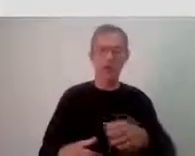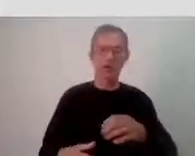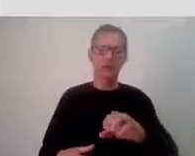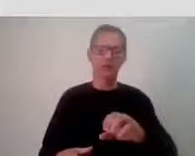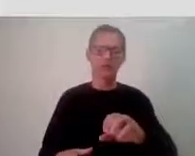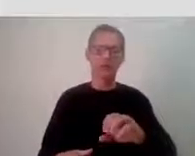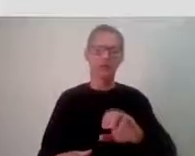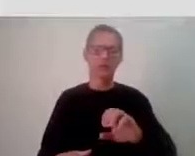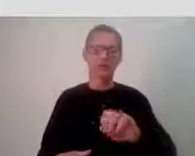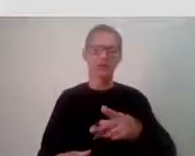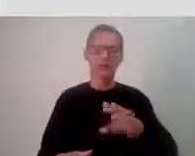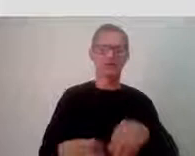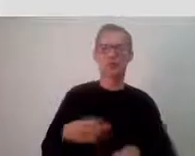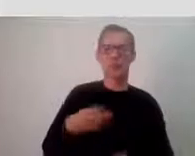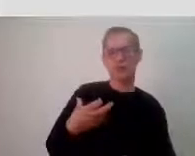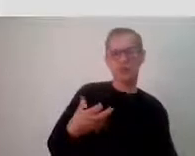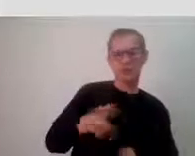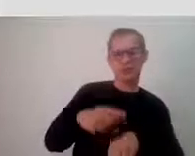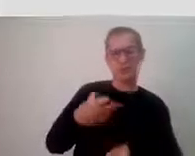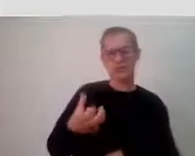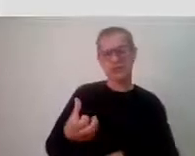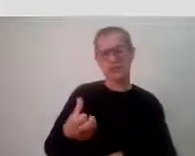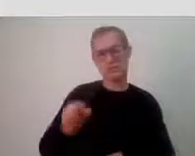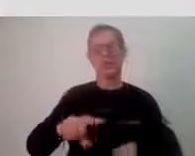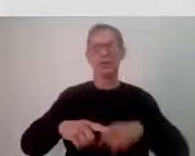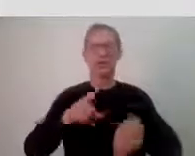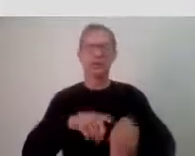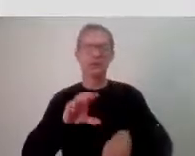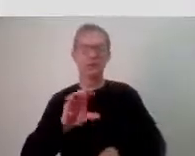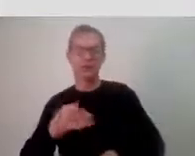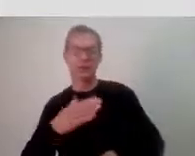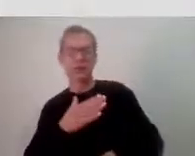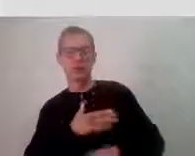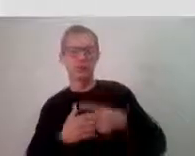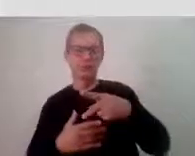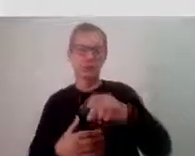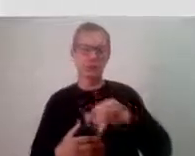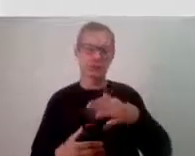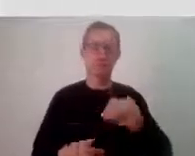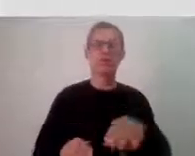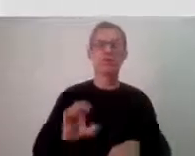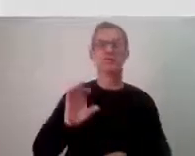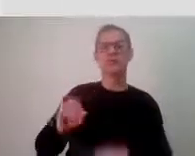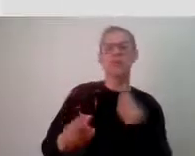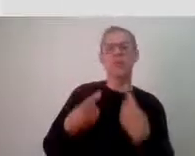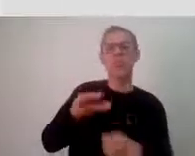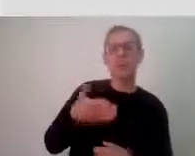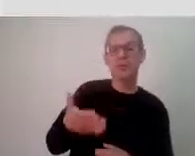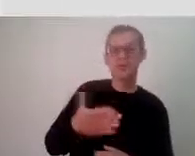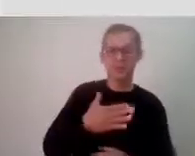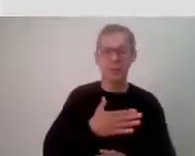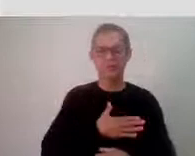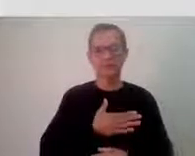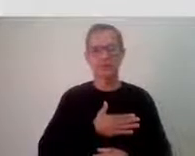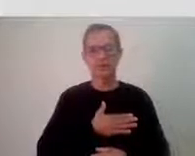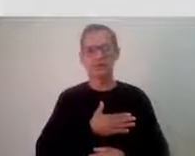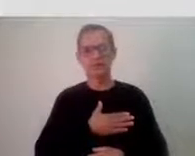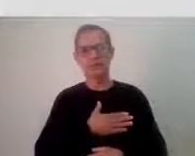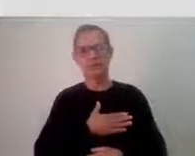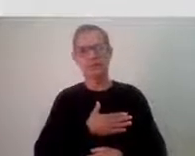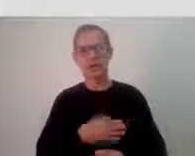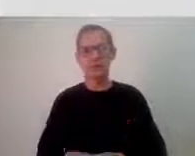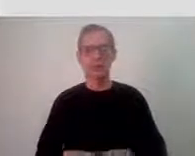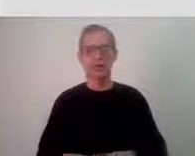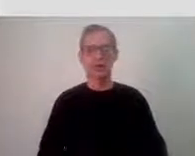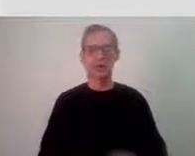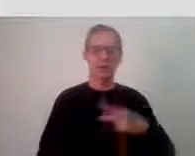de 6 segundos, sabendo que no tempo zero a minha posição é 0. Então, qual seria aí a minha posição?